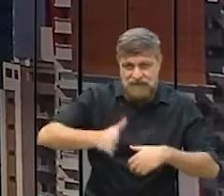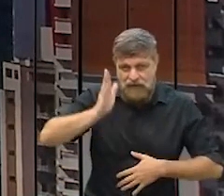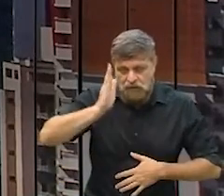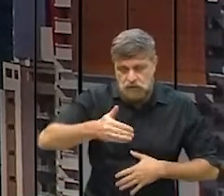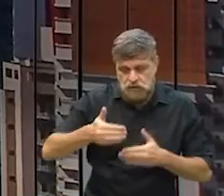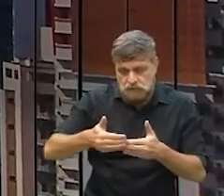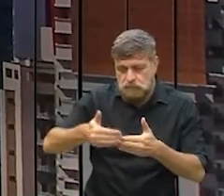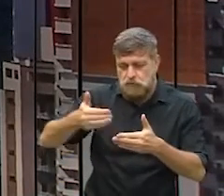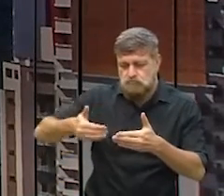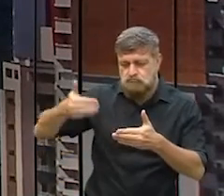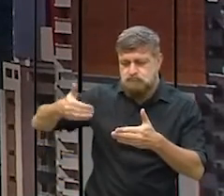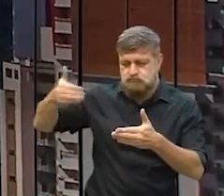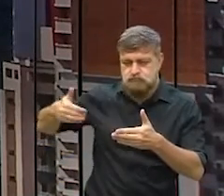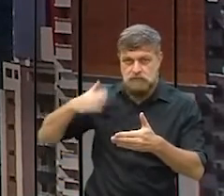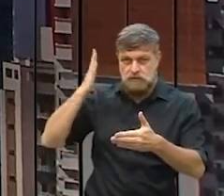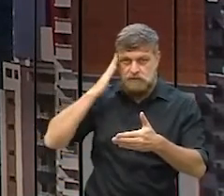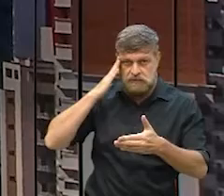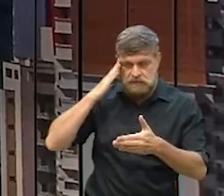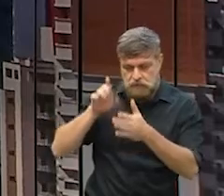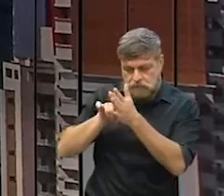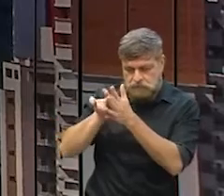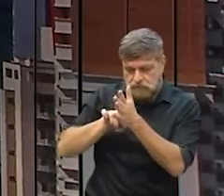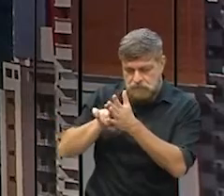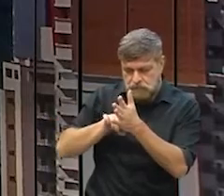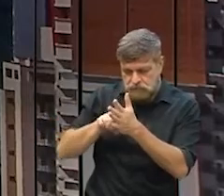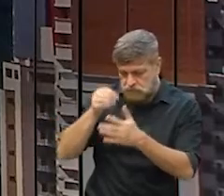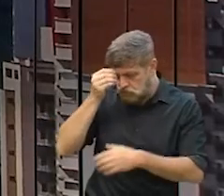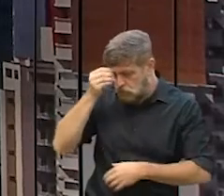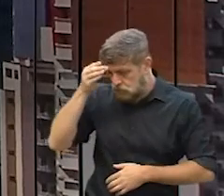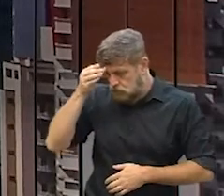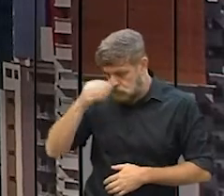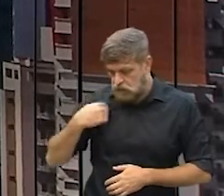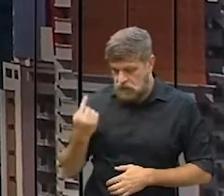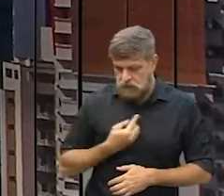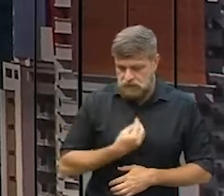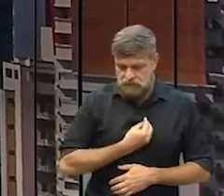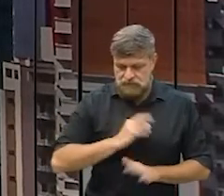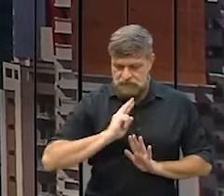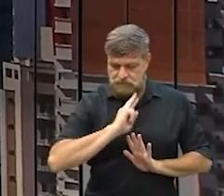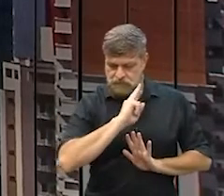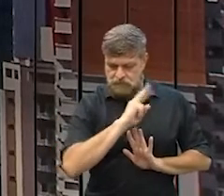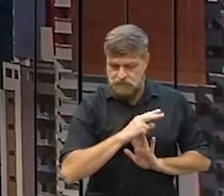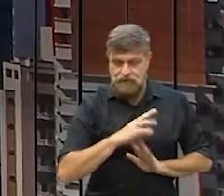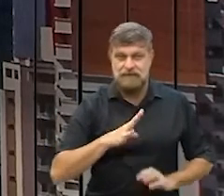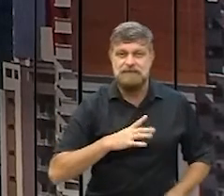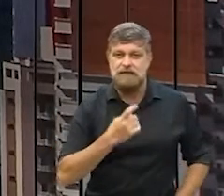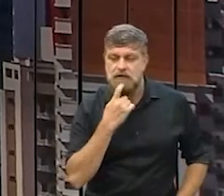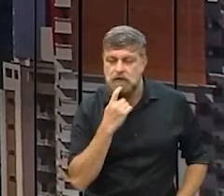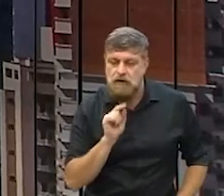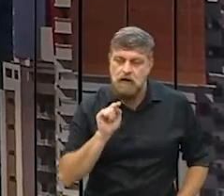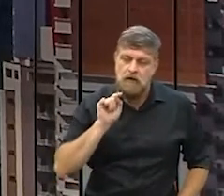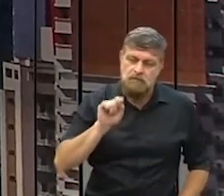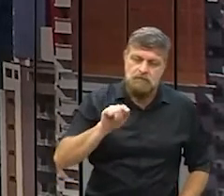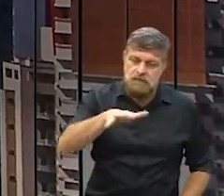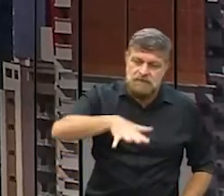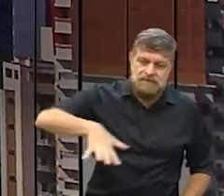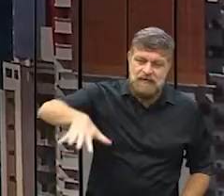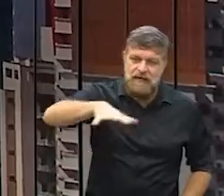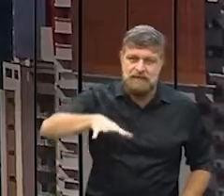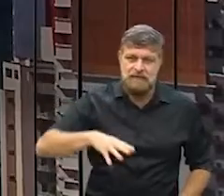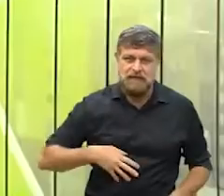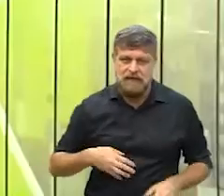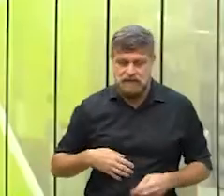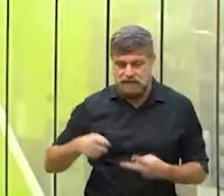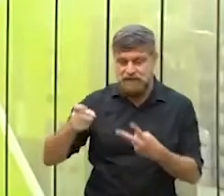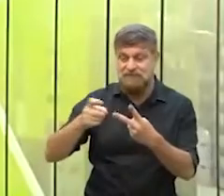de cenário hoje, o que já se sabe da nossa realidade de biodiversidade aqui em Campinas, o que vocês da comunidade,